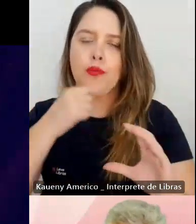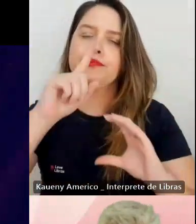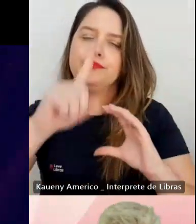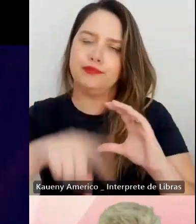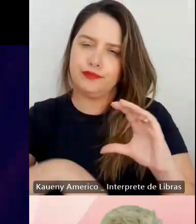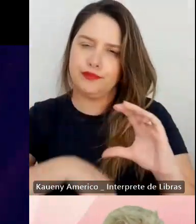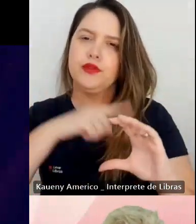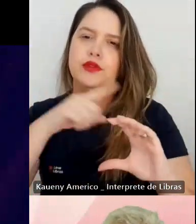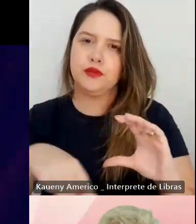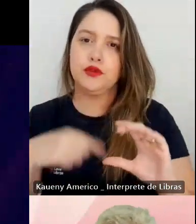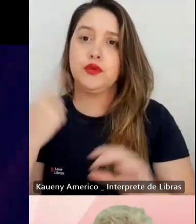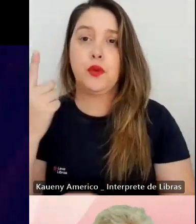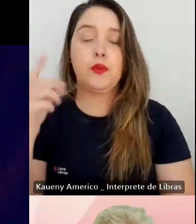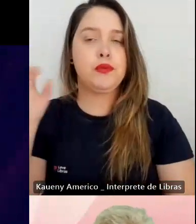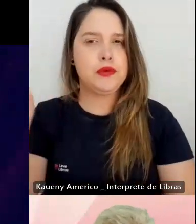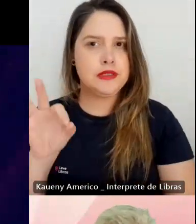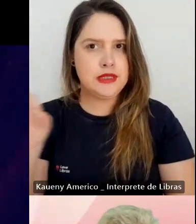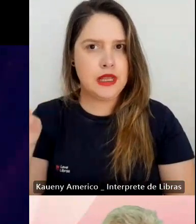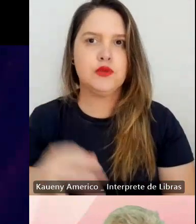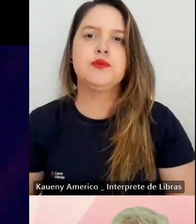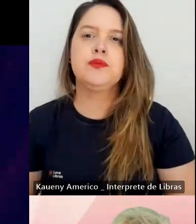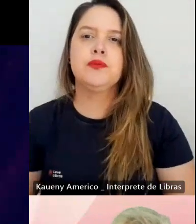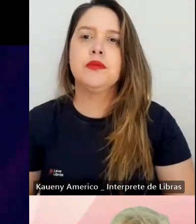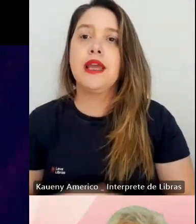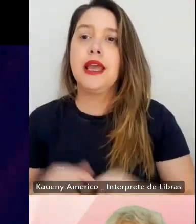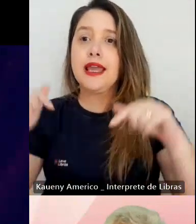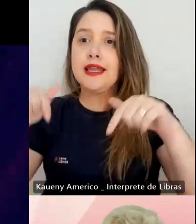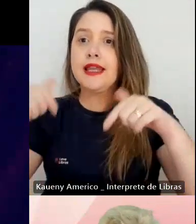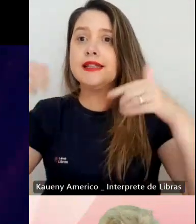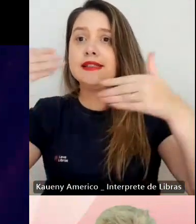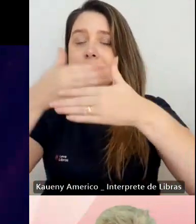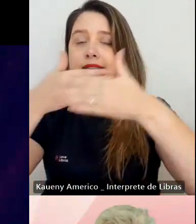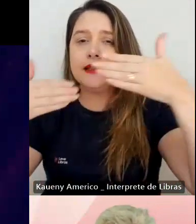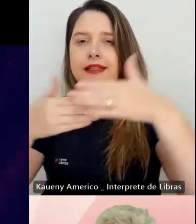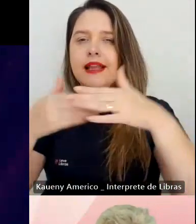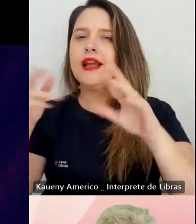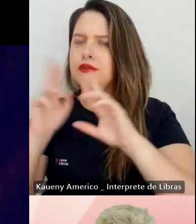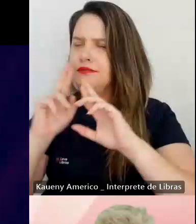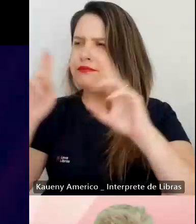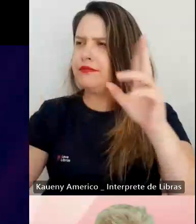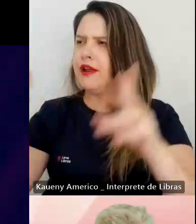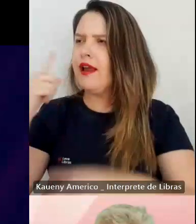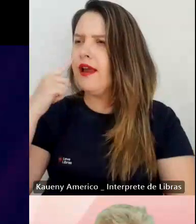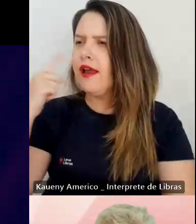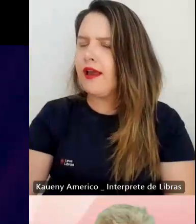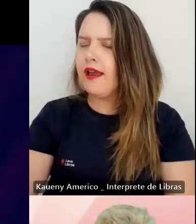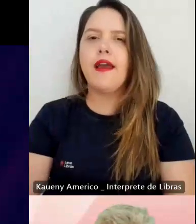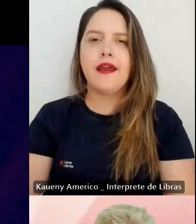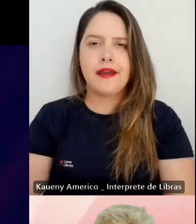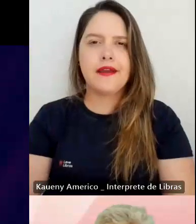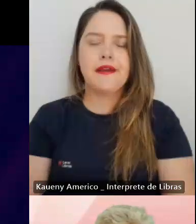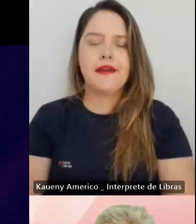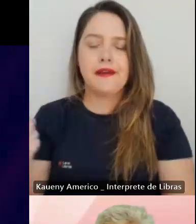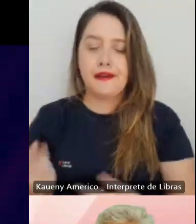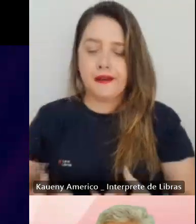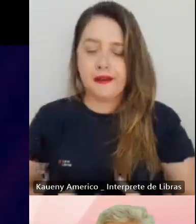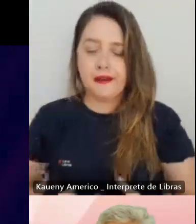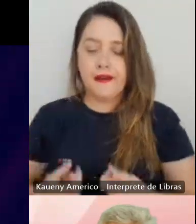1%. Esse é o slide que eu disse, então olha a diferença. A gente consegue ver que o câncer de mama ele é